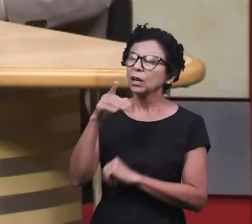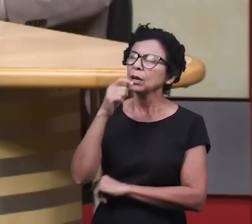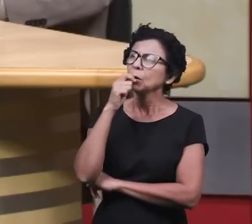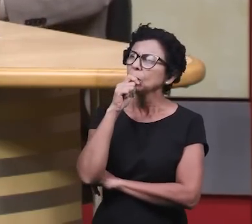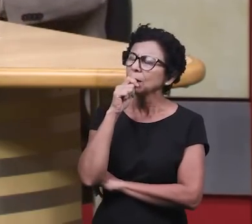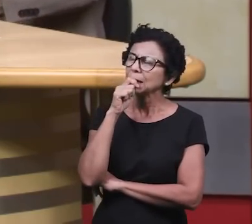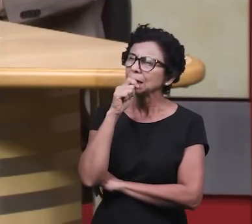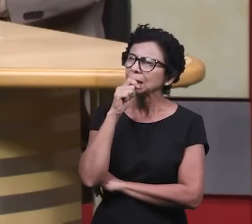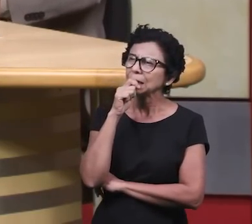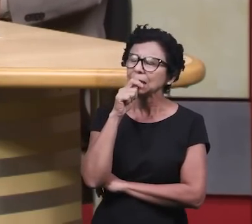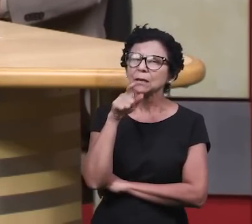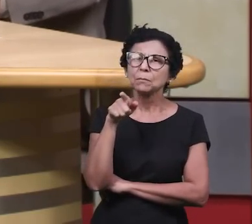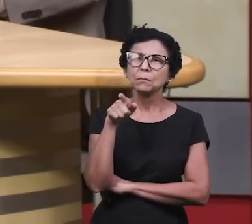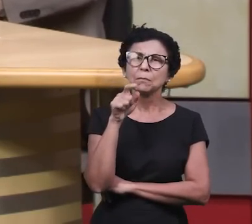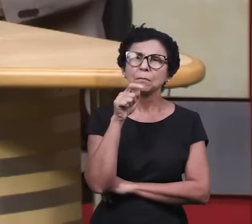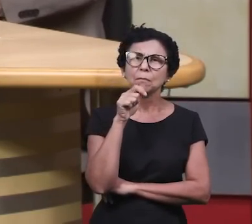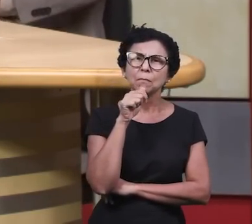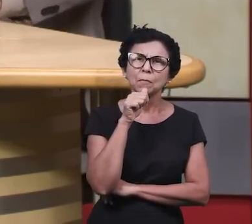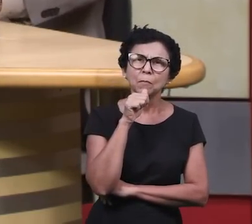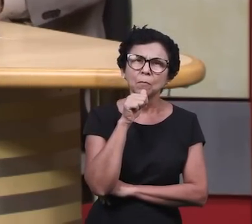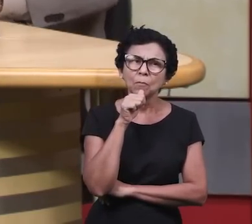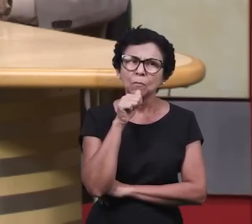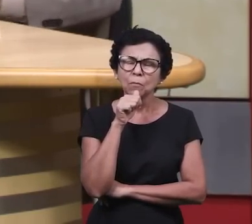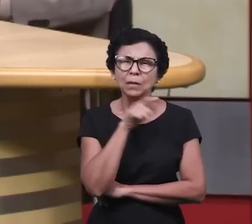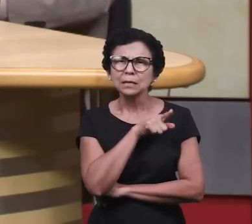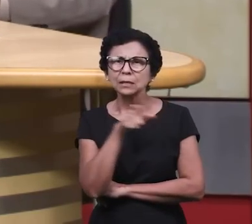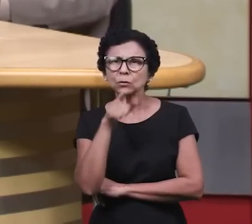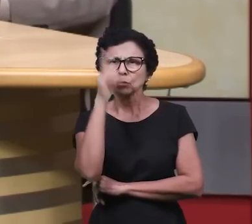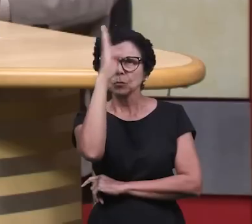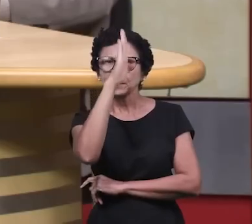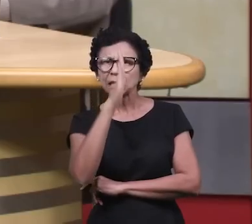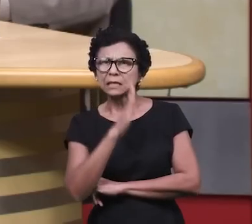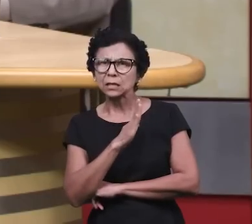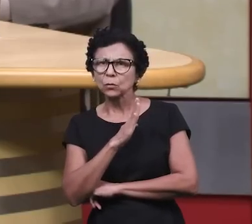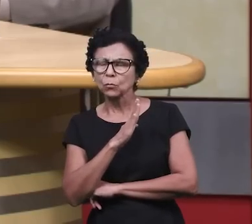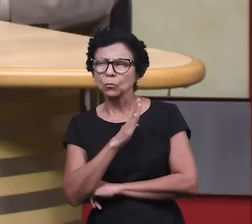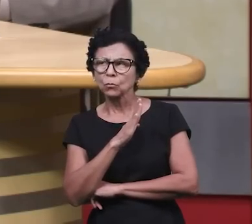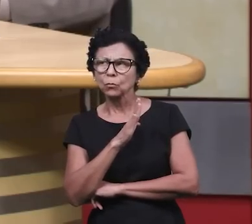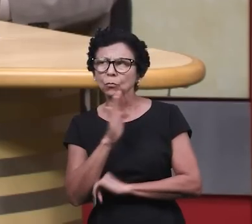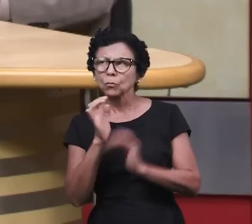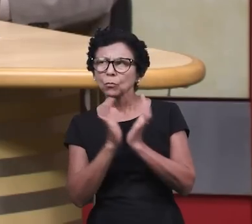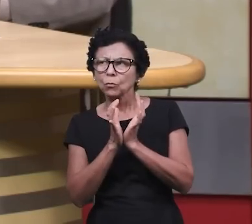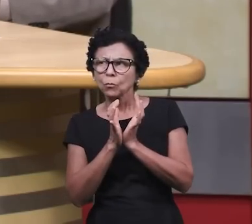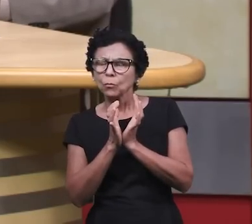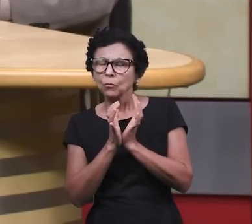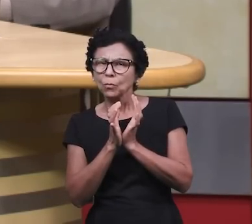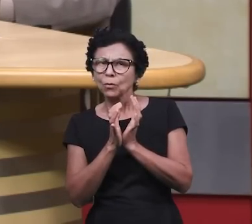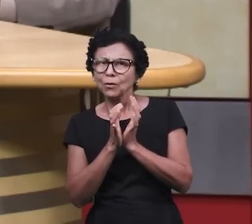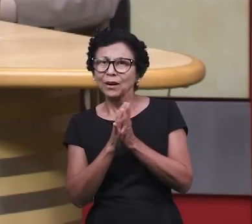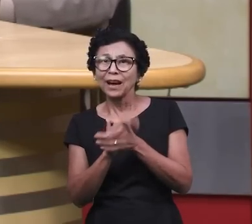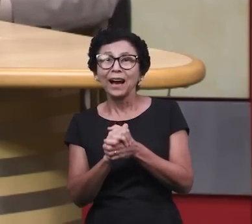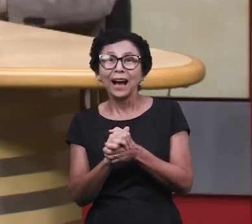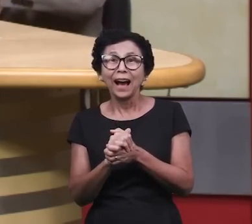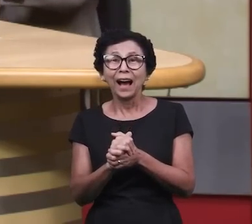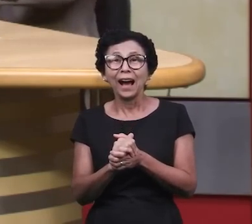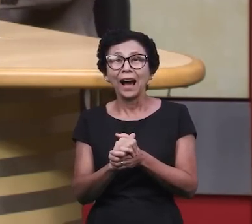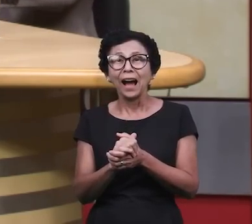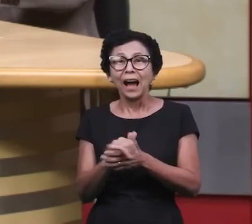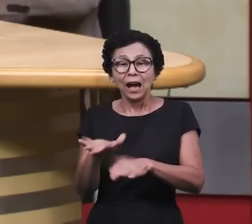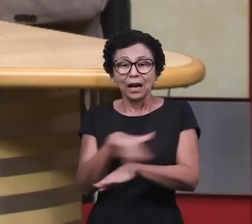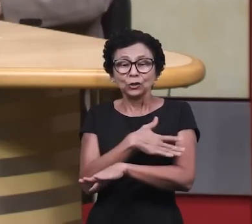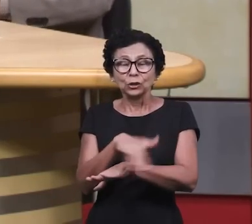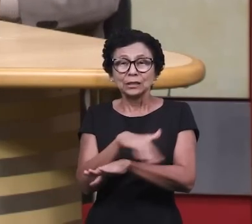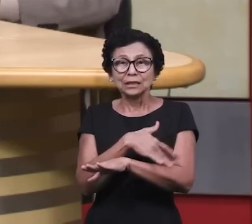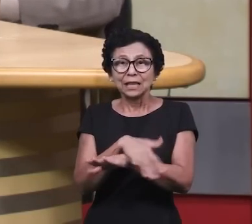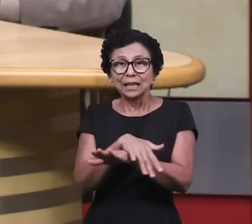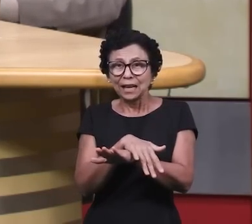mas a sede internacional está no Brasil, e deram o endereço. E eles vieram, sem contato